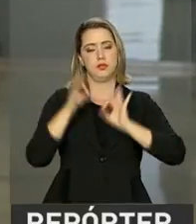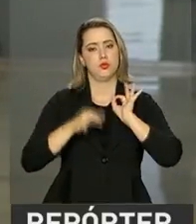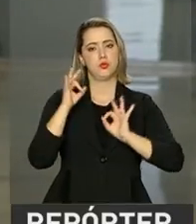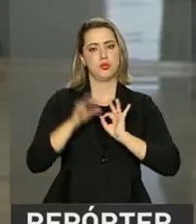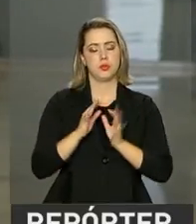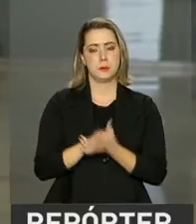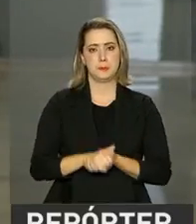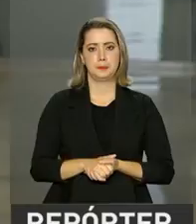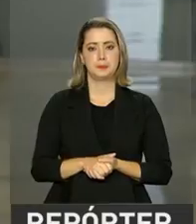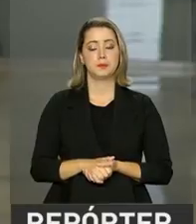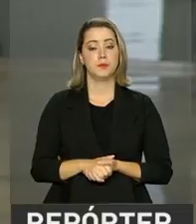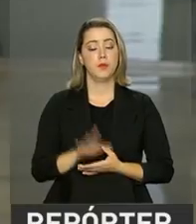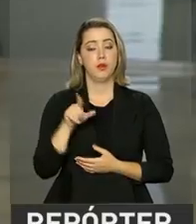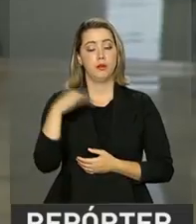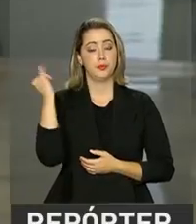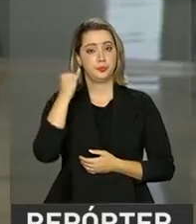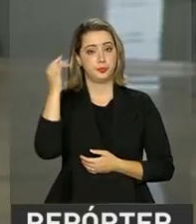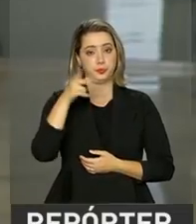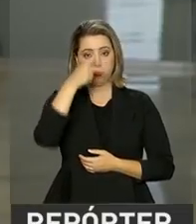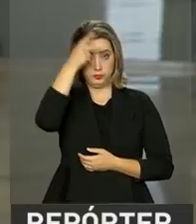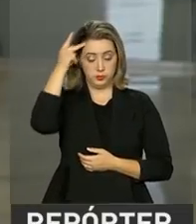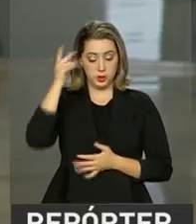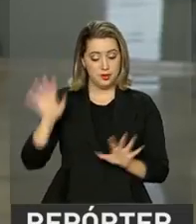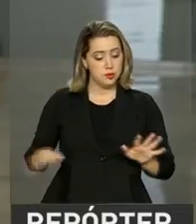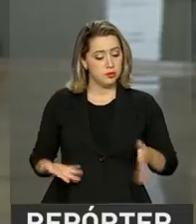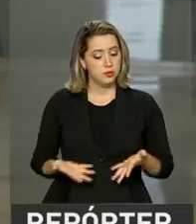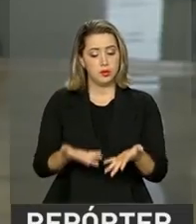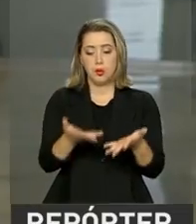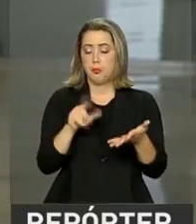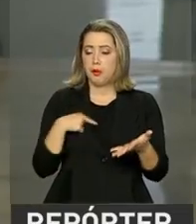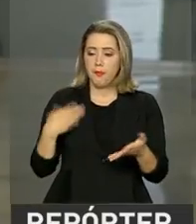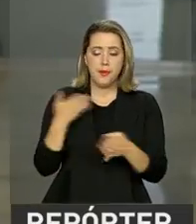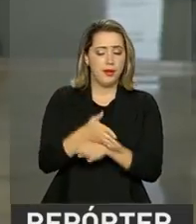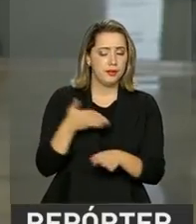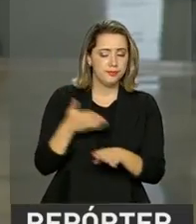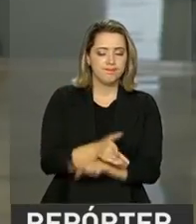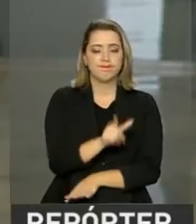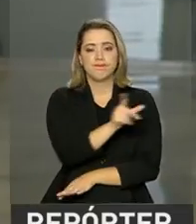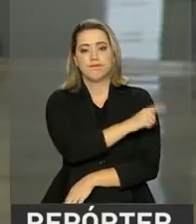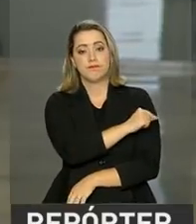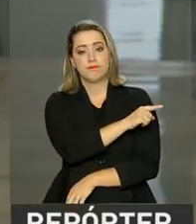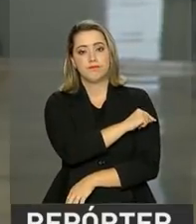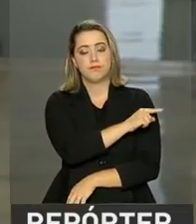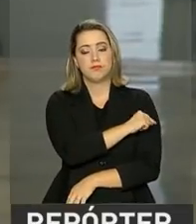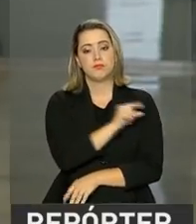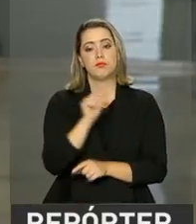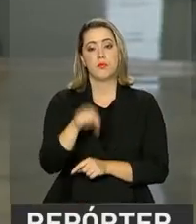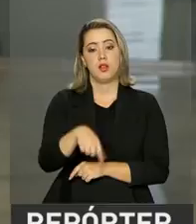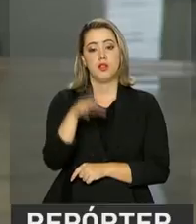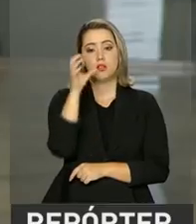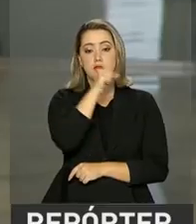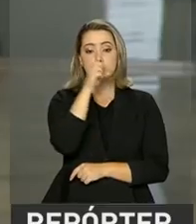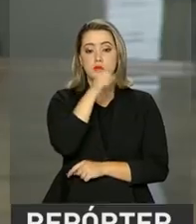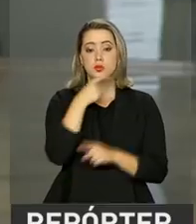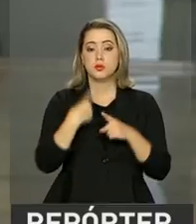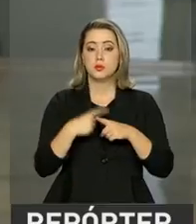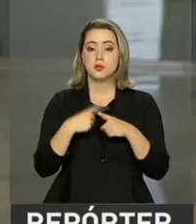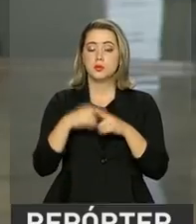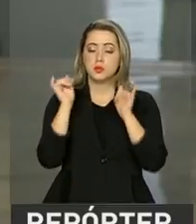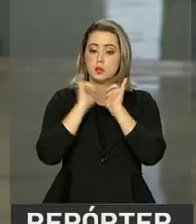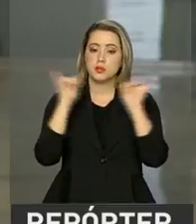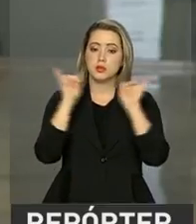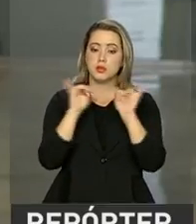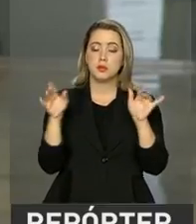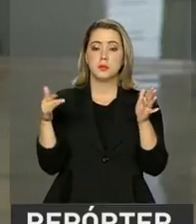pública e é importante as pessoas se mobilizarem participarem do dia nacional de mobilização neste sábado porque a campanha